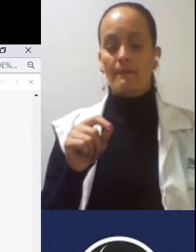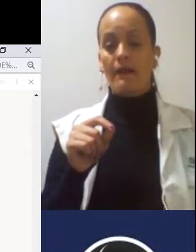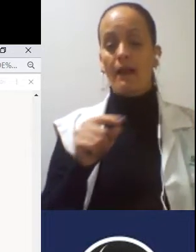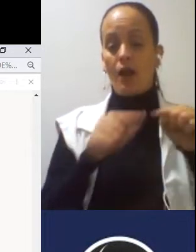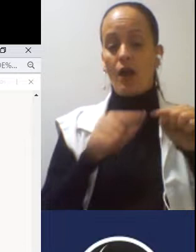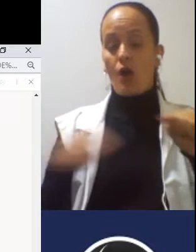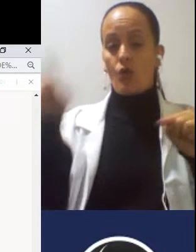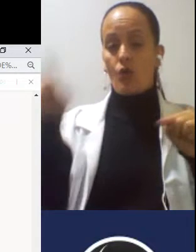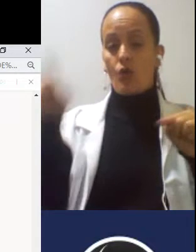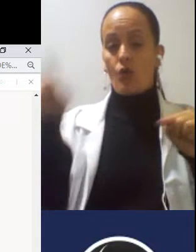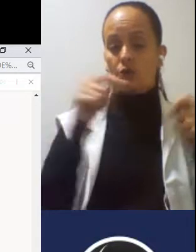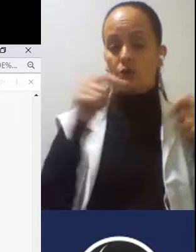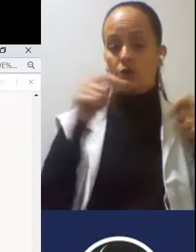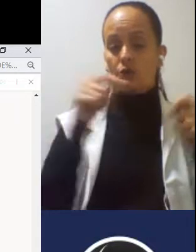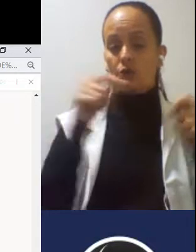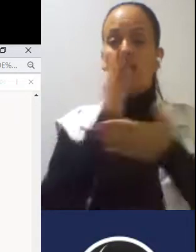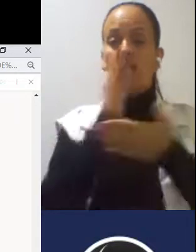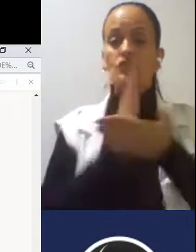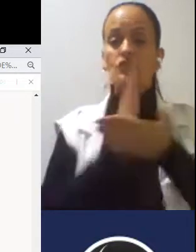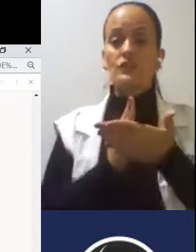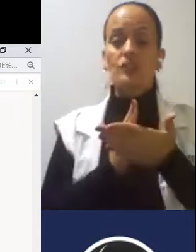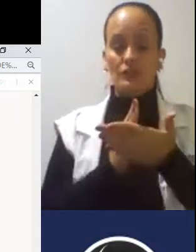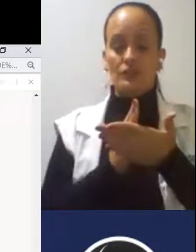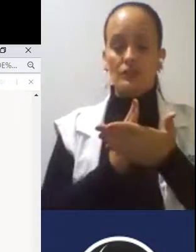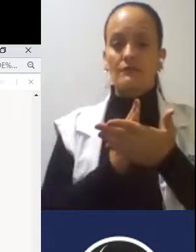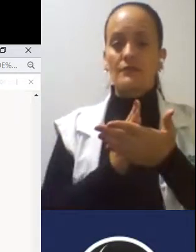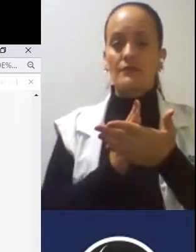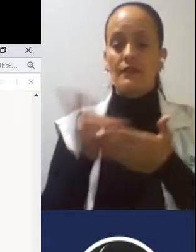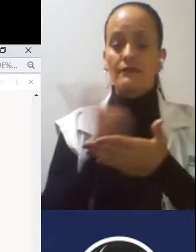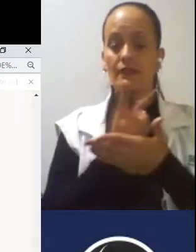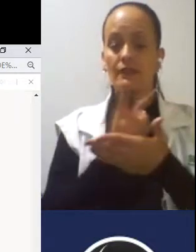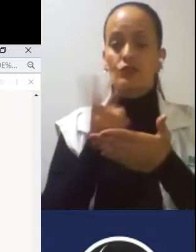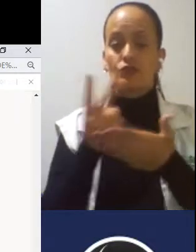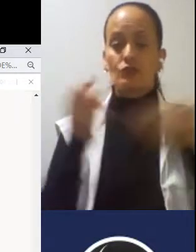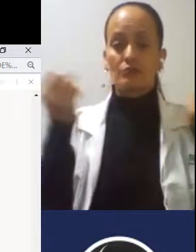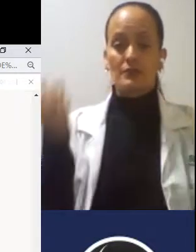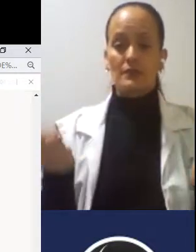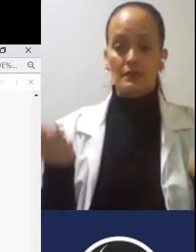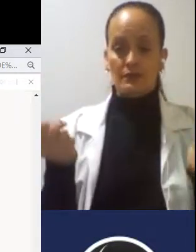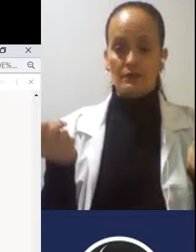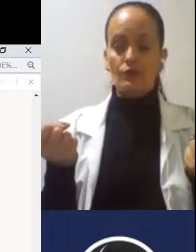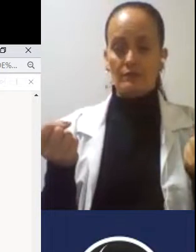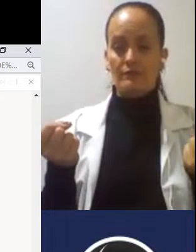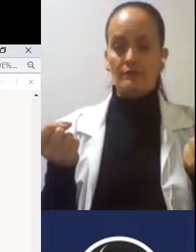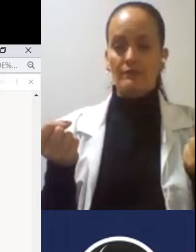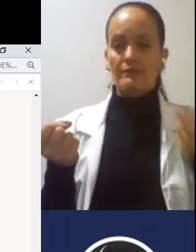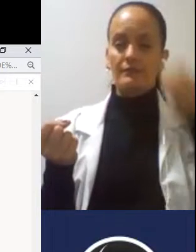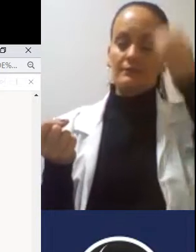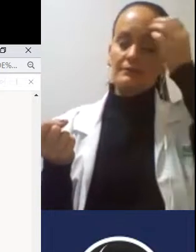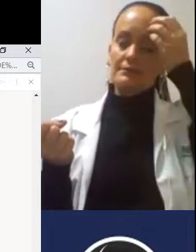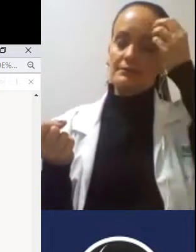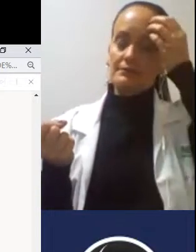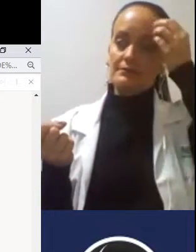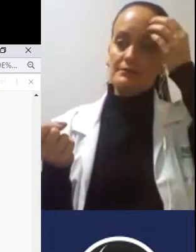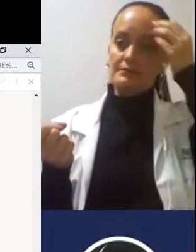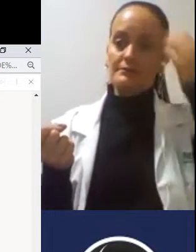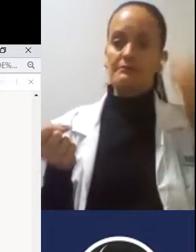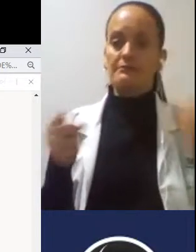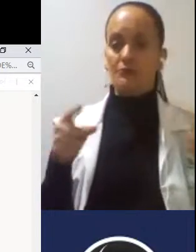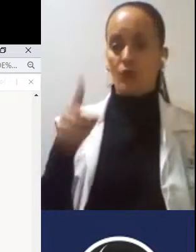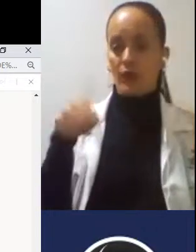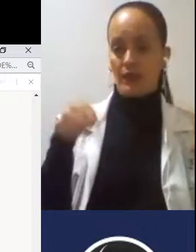se dividir proporcionalmente entre as duas cargas, certo? Então, vocês vão ver aí, a definição é essa.